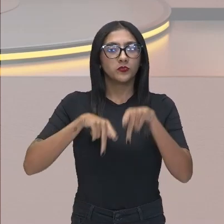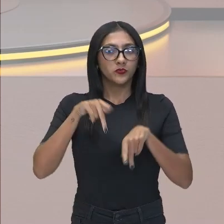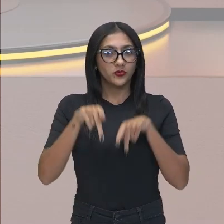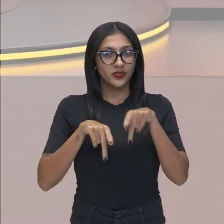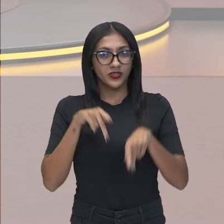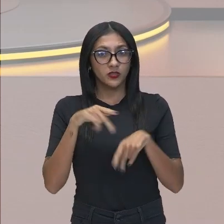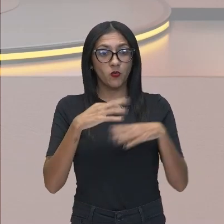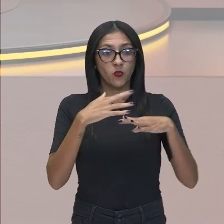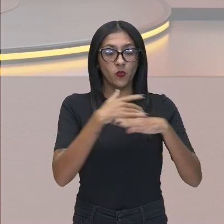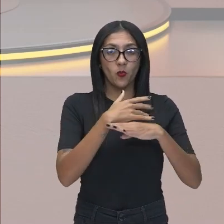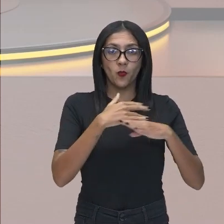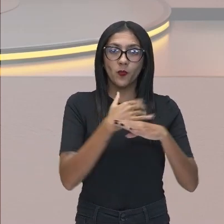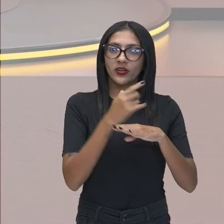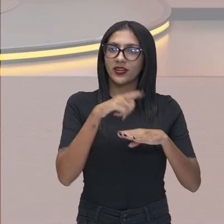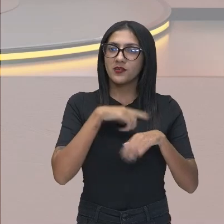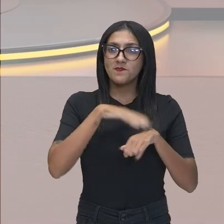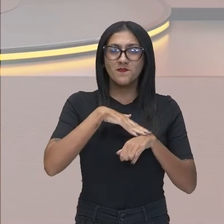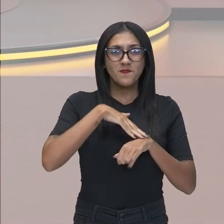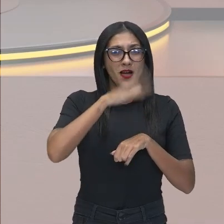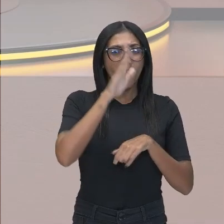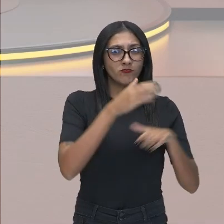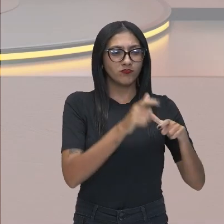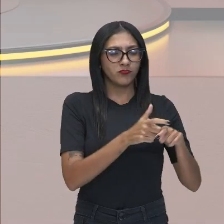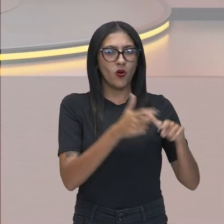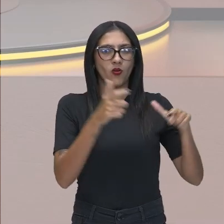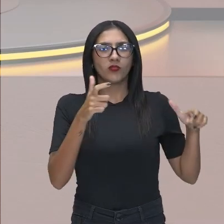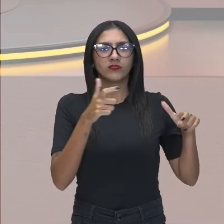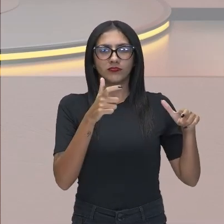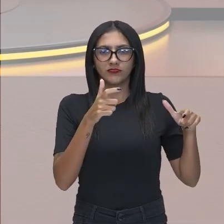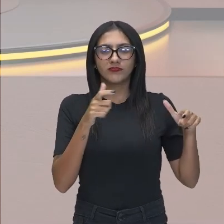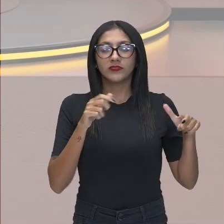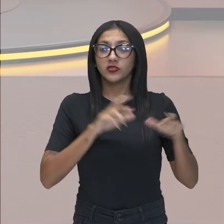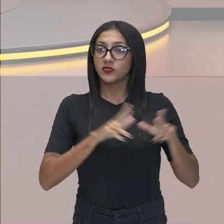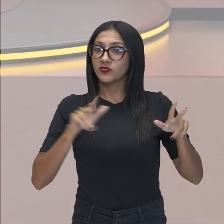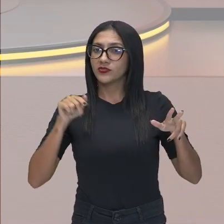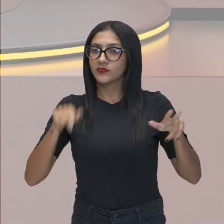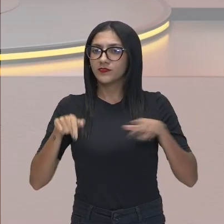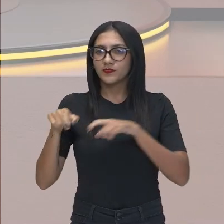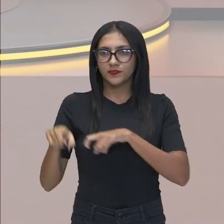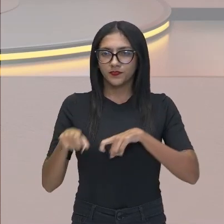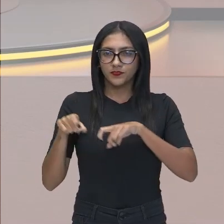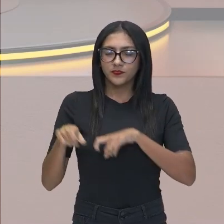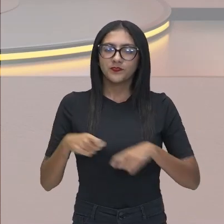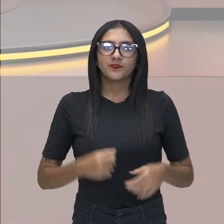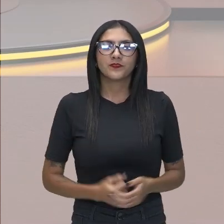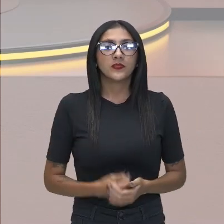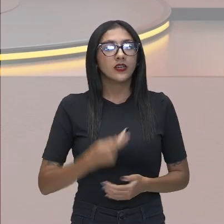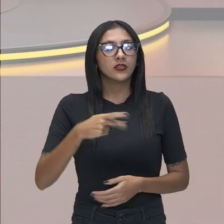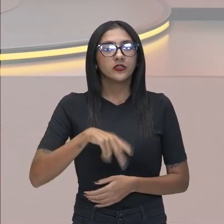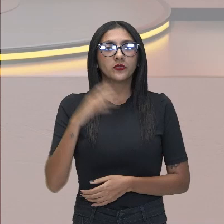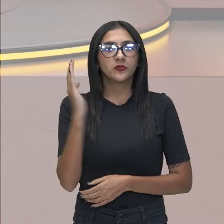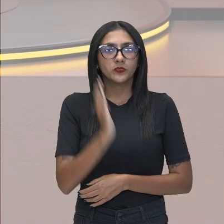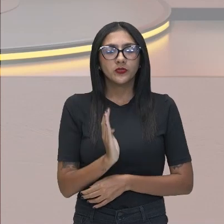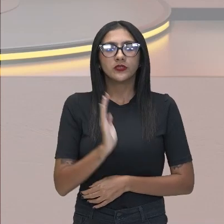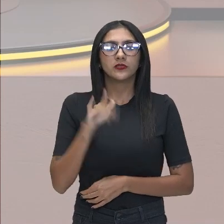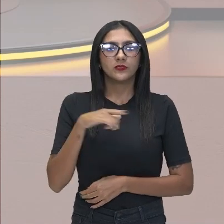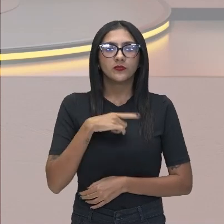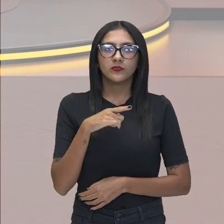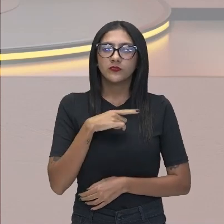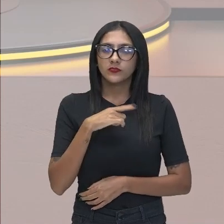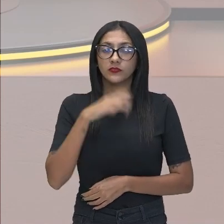ela ultrapassa a população rural, né? Então, o Brasil, ele passa por um intenso processo